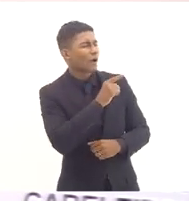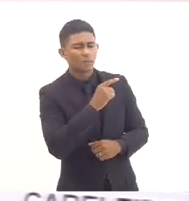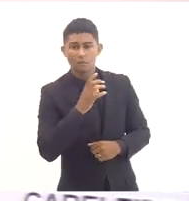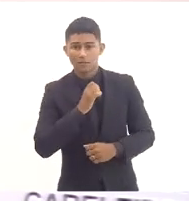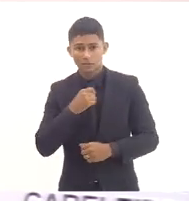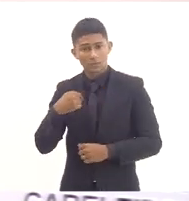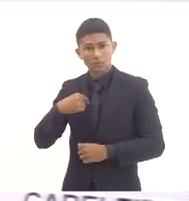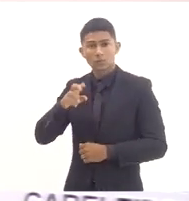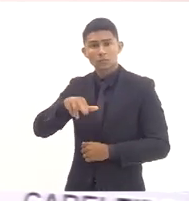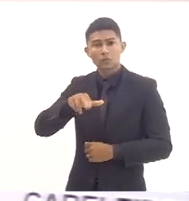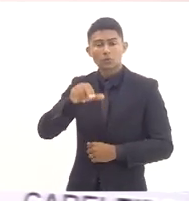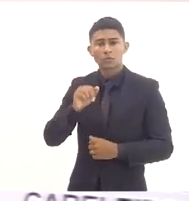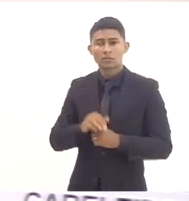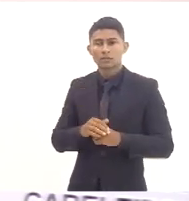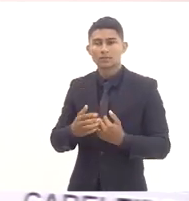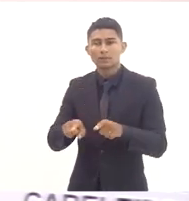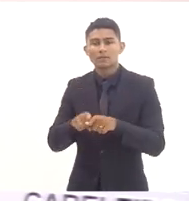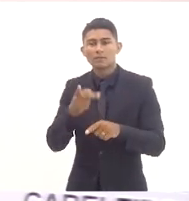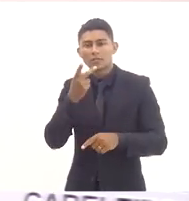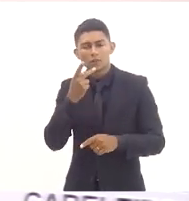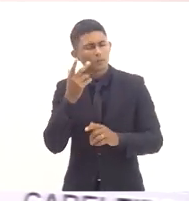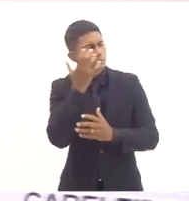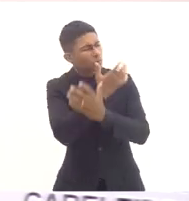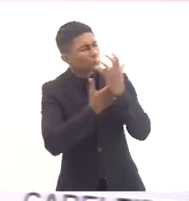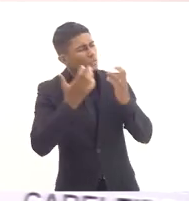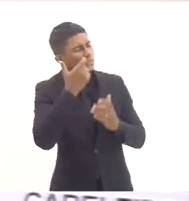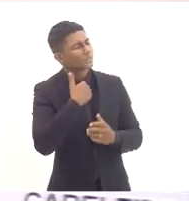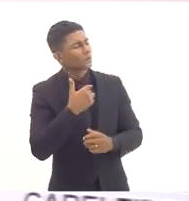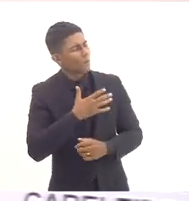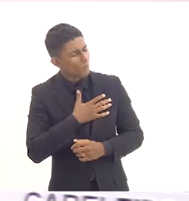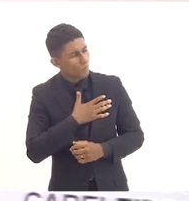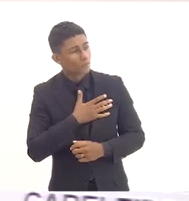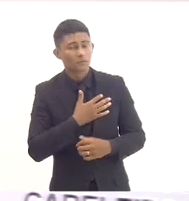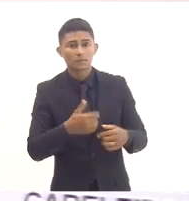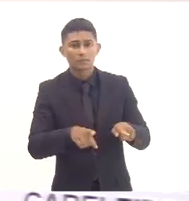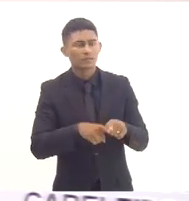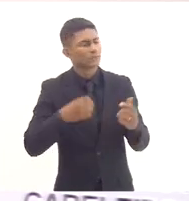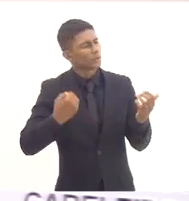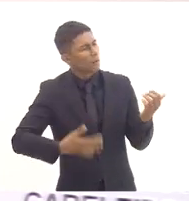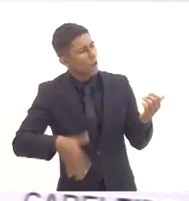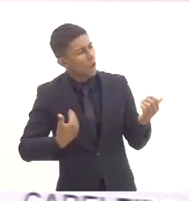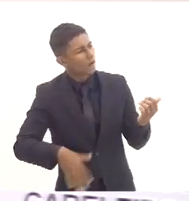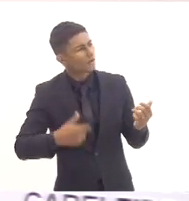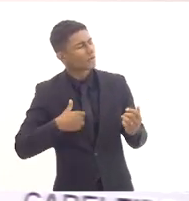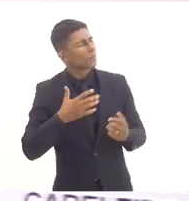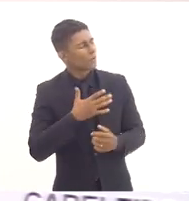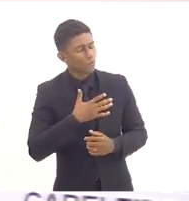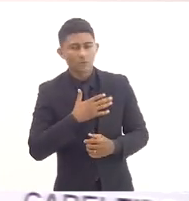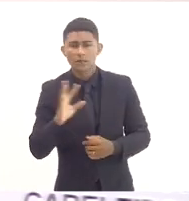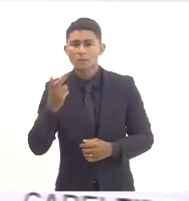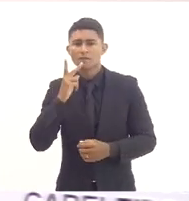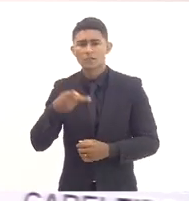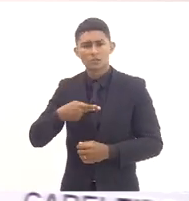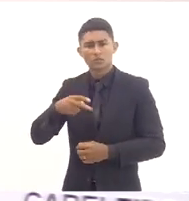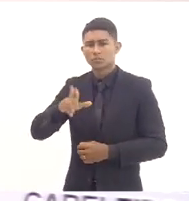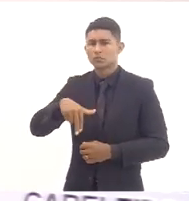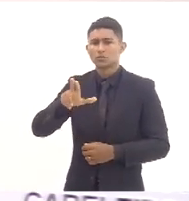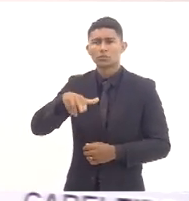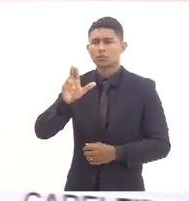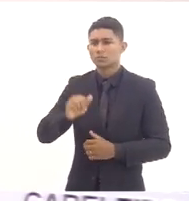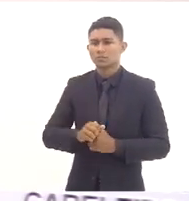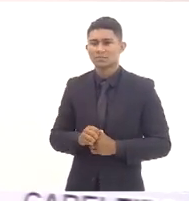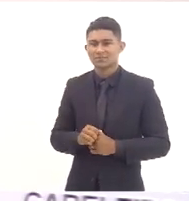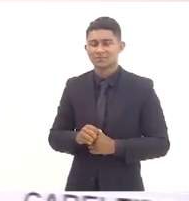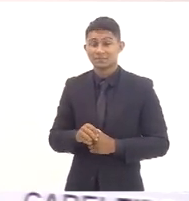o meu filho nunca disse eu gosto dessa música tá eu acho quando você toca Meu filho nunca disse nada disso não